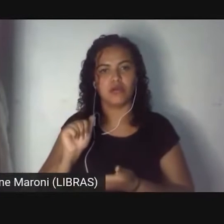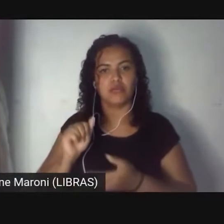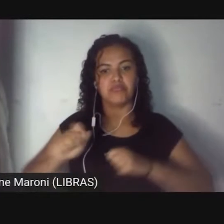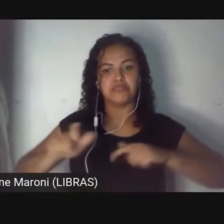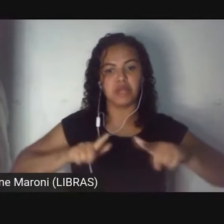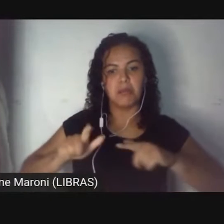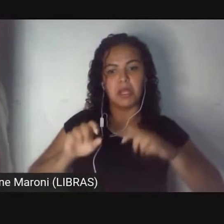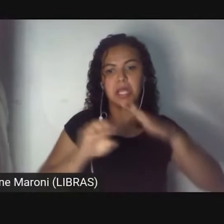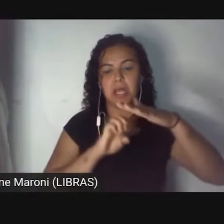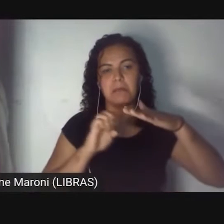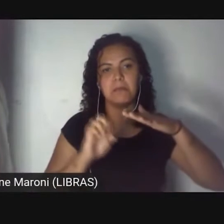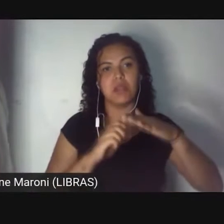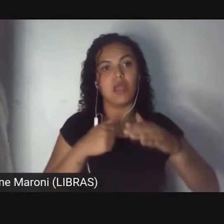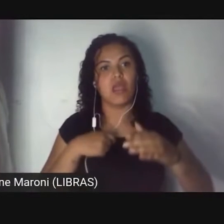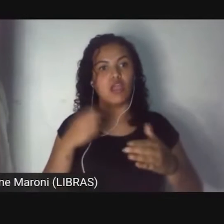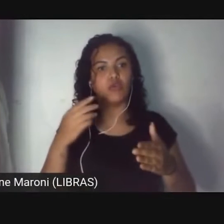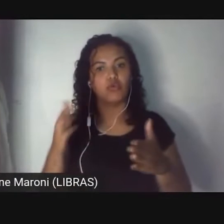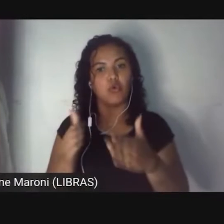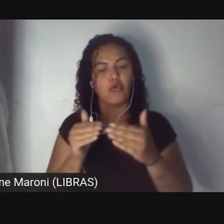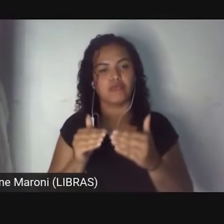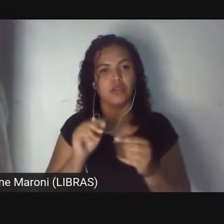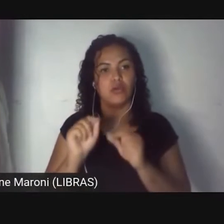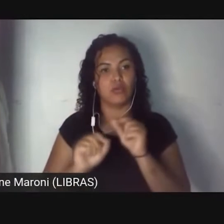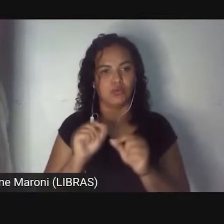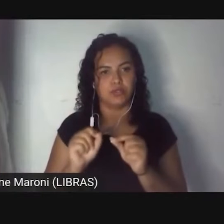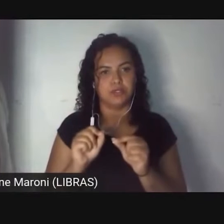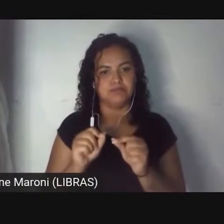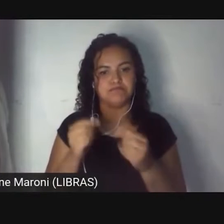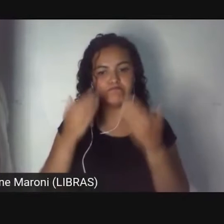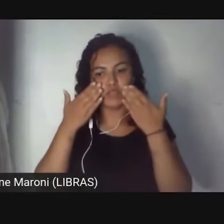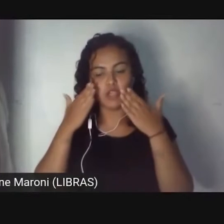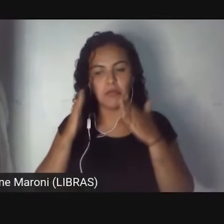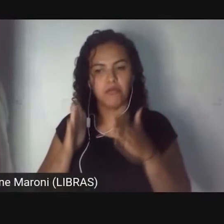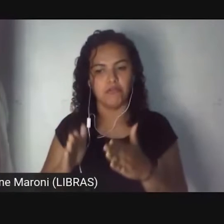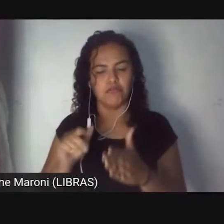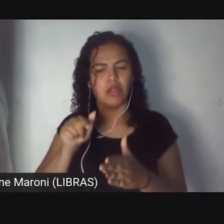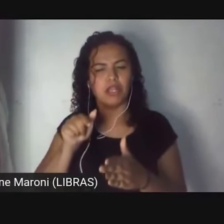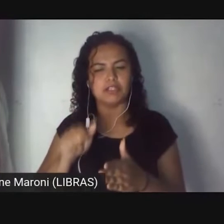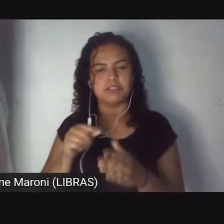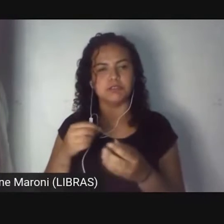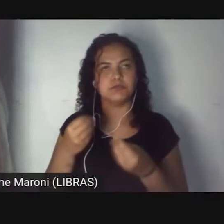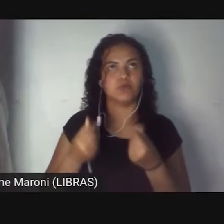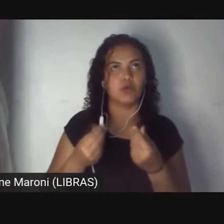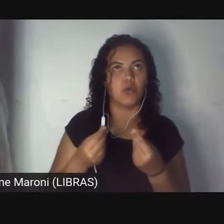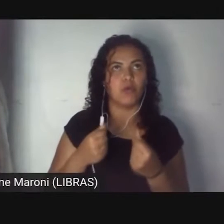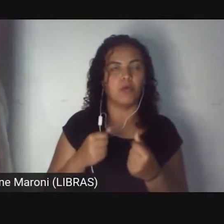eles direcionaram, me atentaram essa eu citei uma